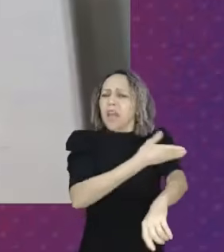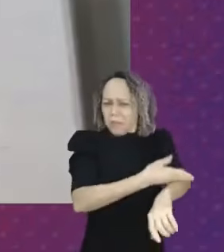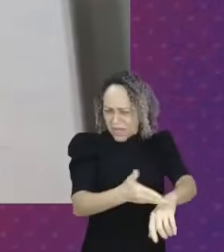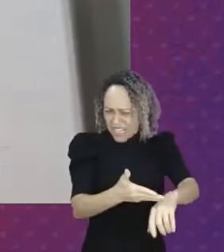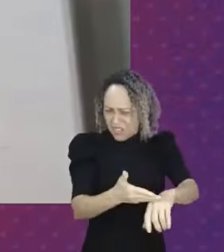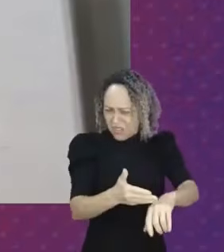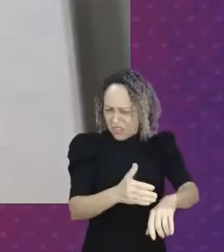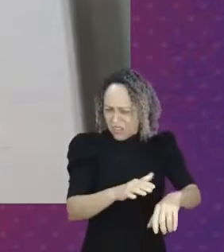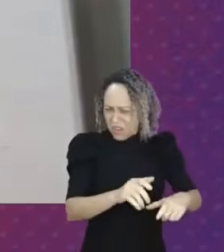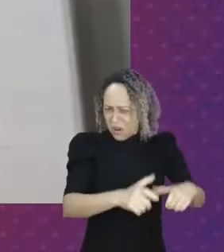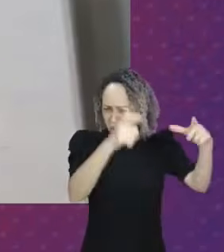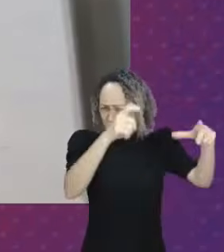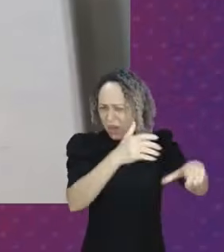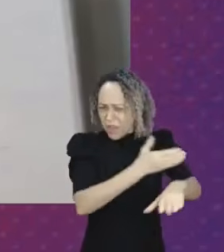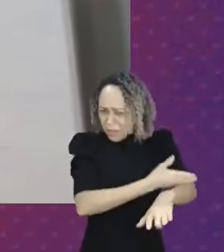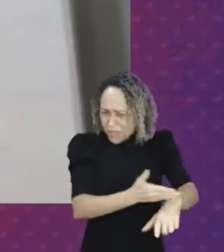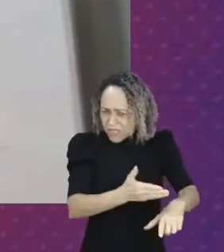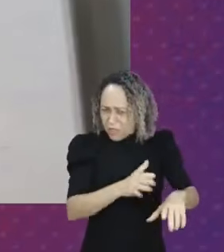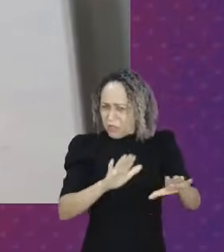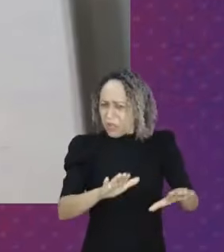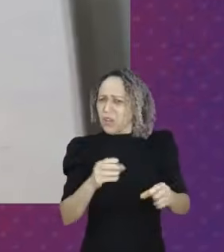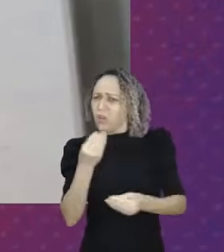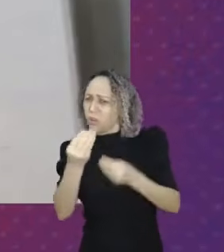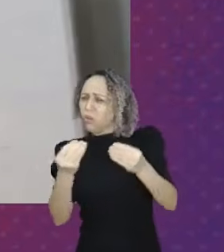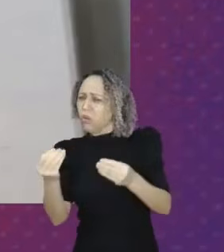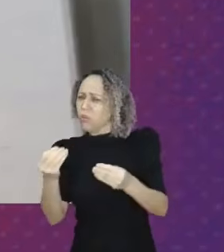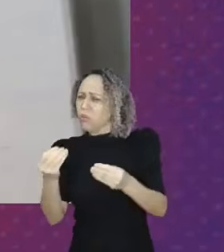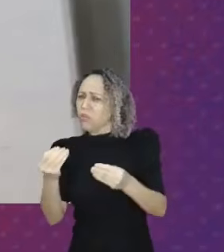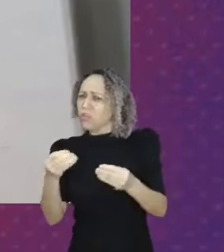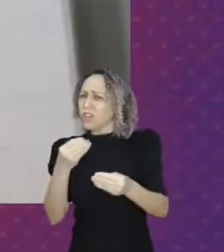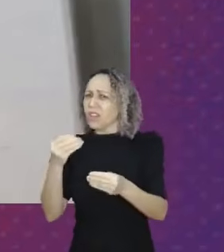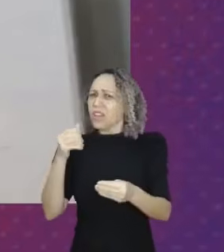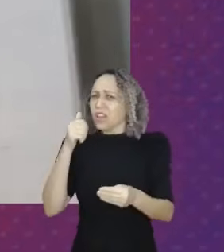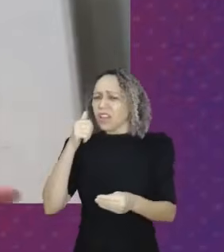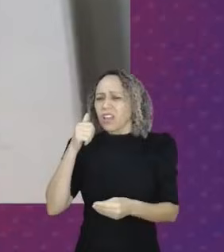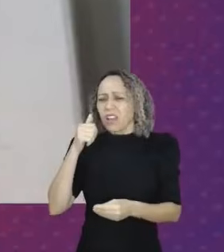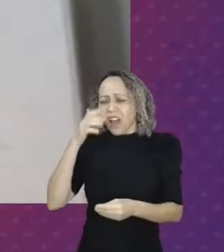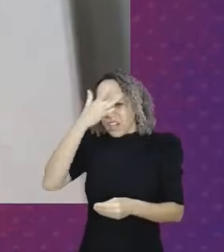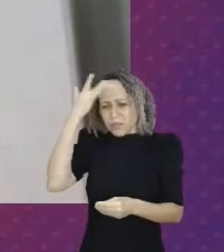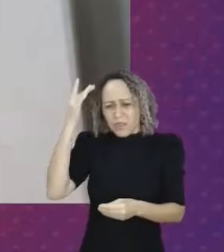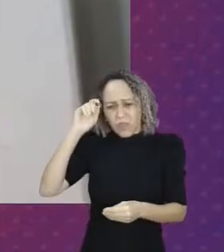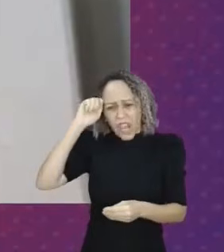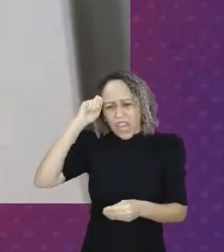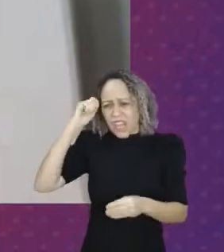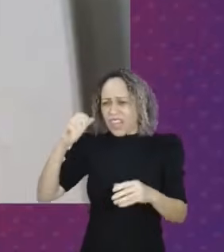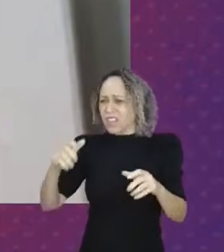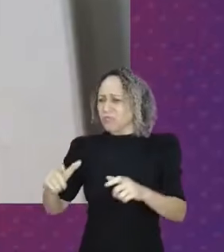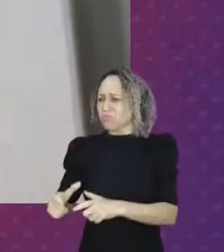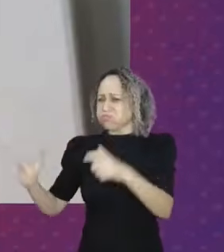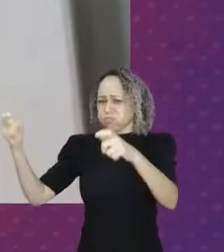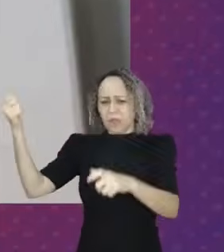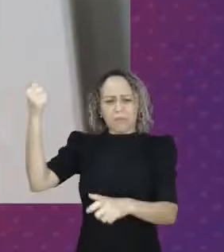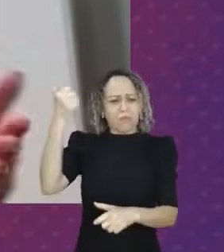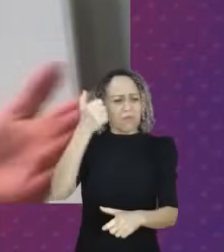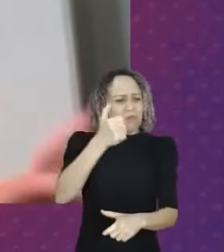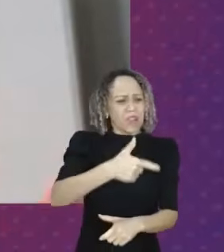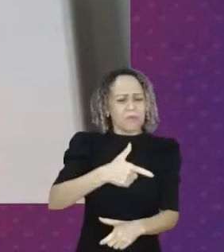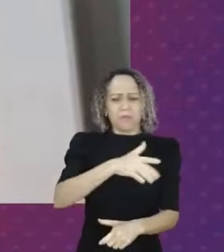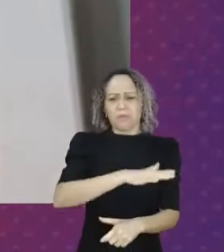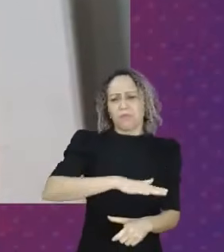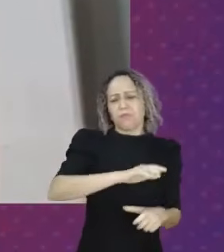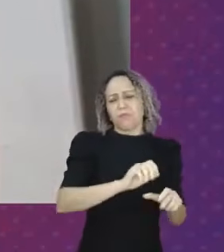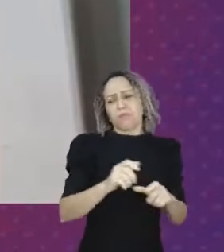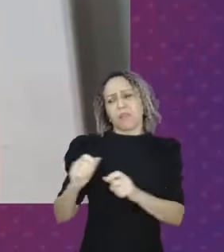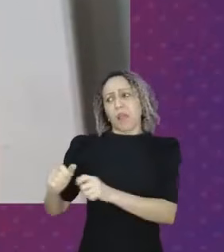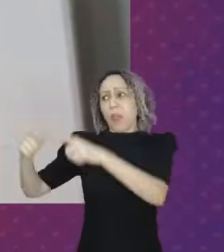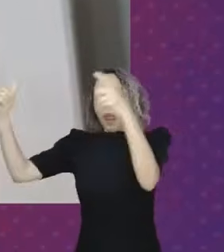Não sentem. E são iniciativas pequenas, às vezes, e que a gente precisa emplacar para dizer, olha, nós estamos